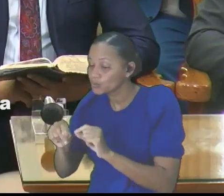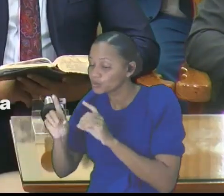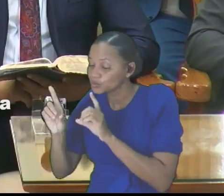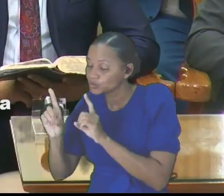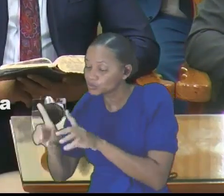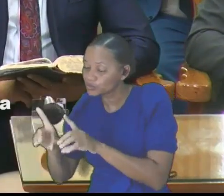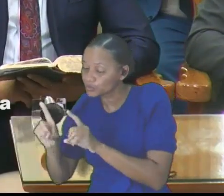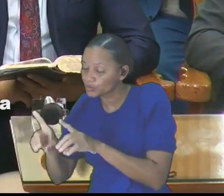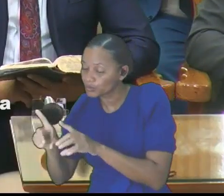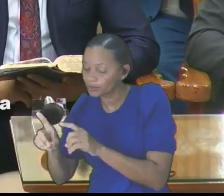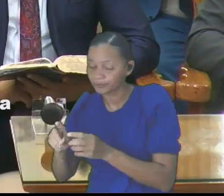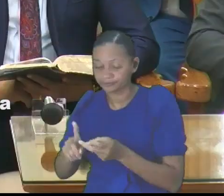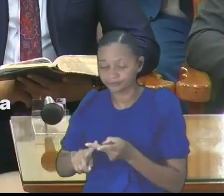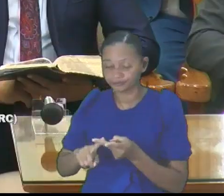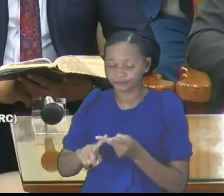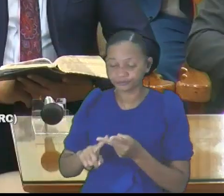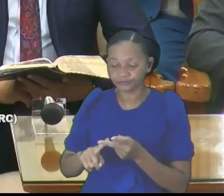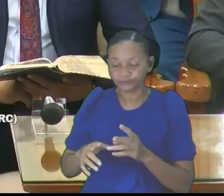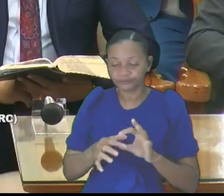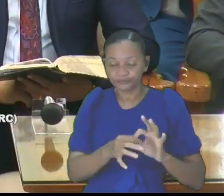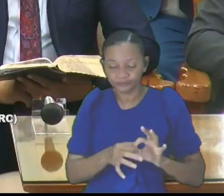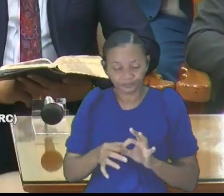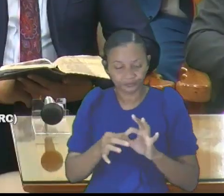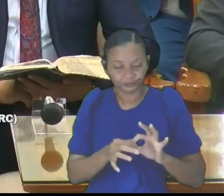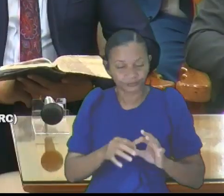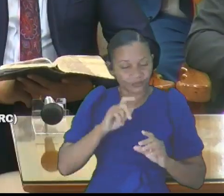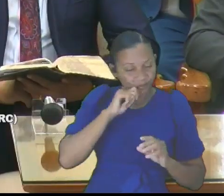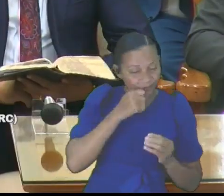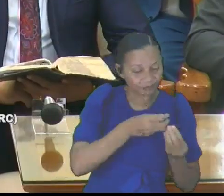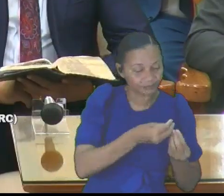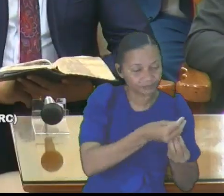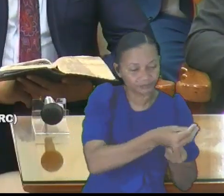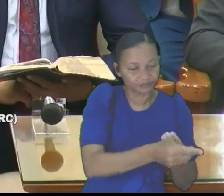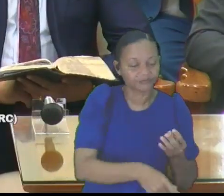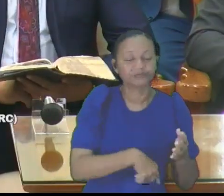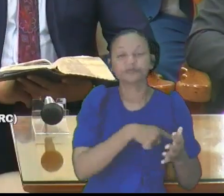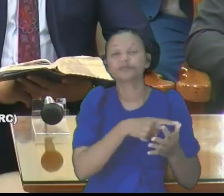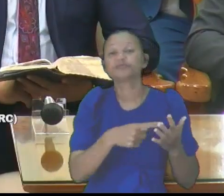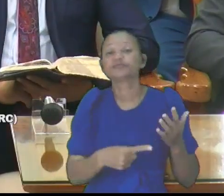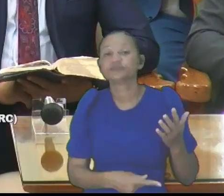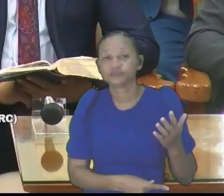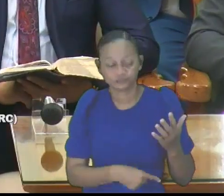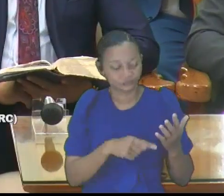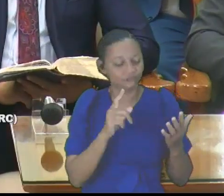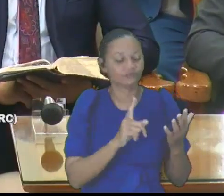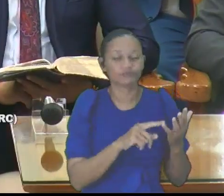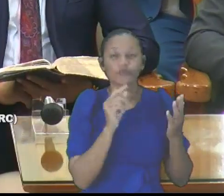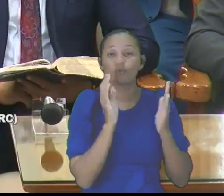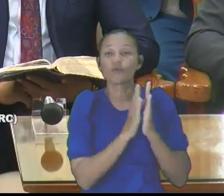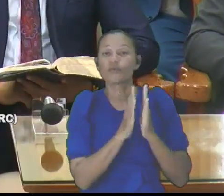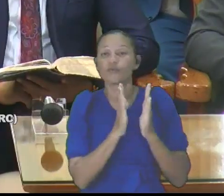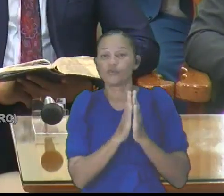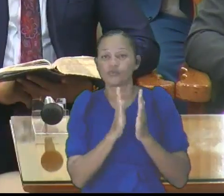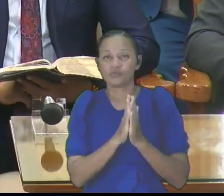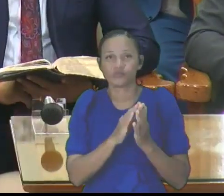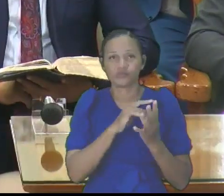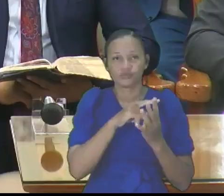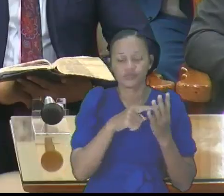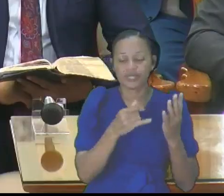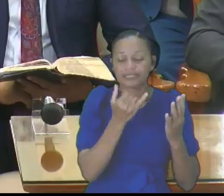segundo terceiro no partir e quarto nas orações. 4